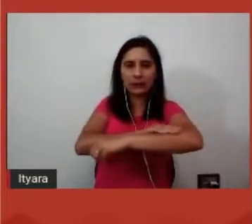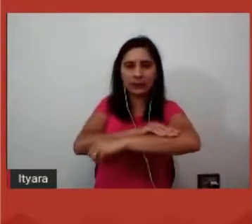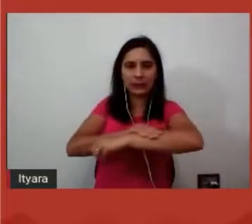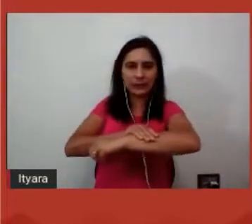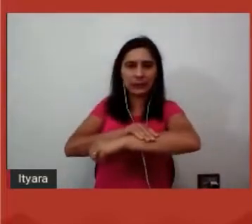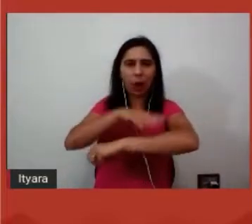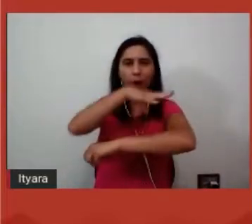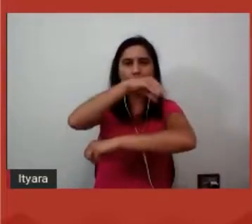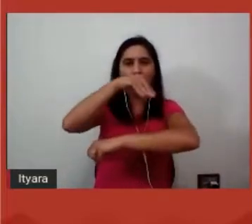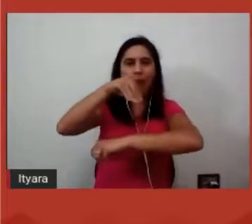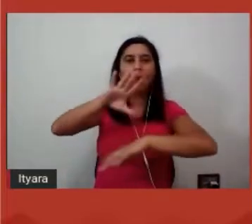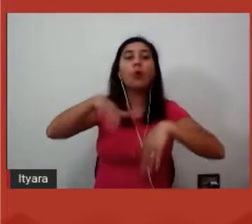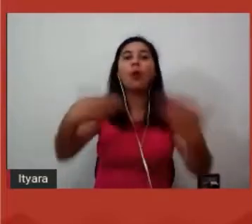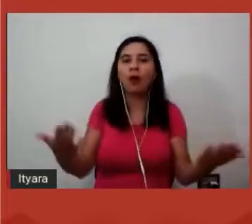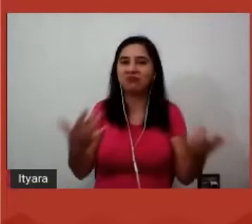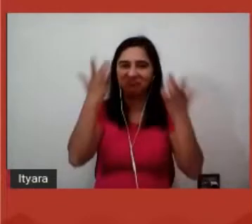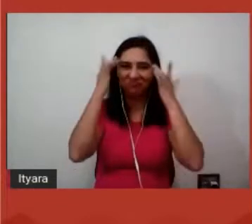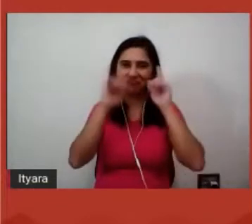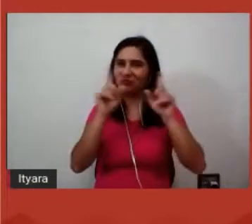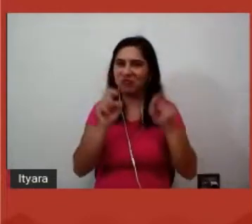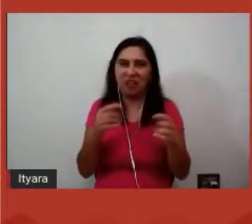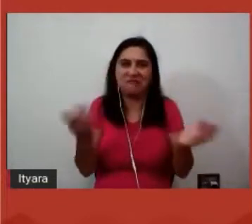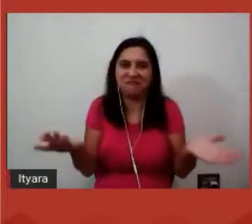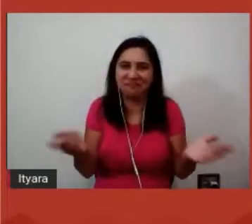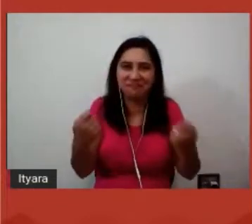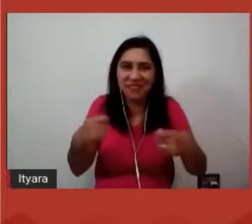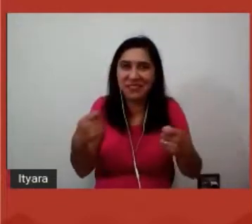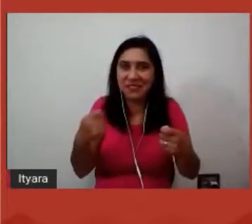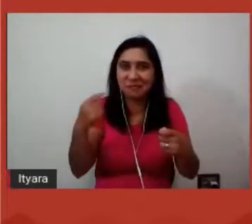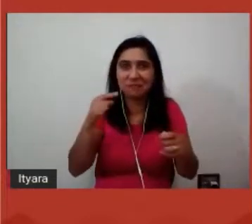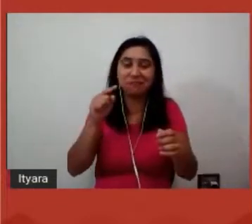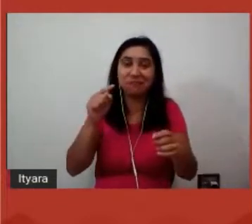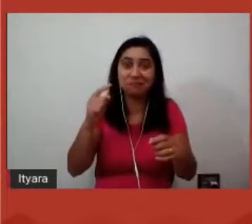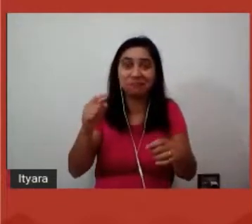Eu não sei. A gente precisa definir.